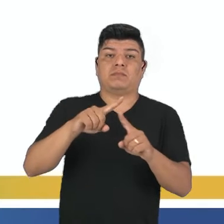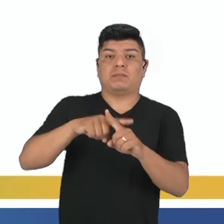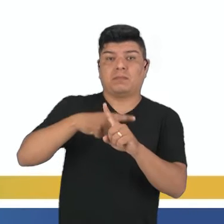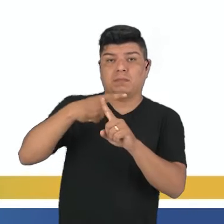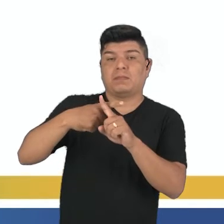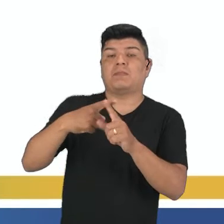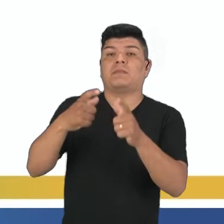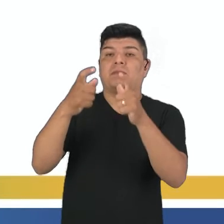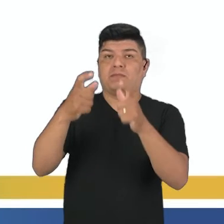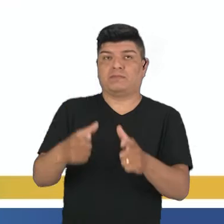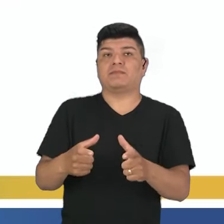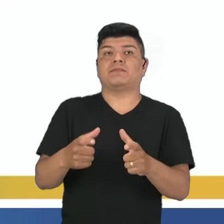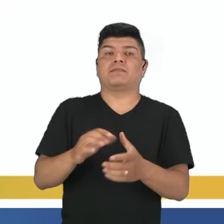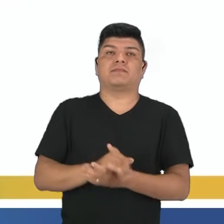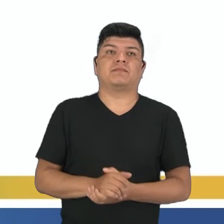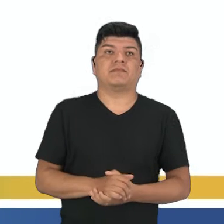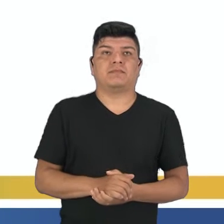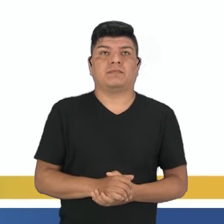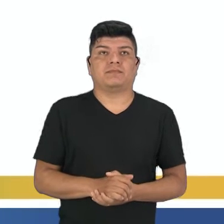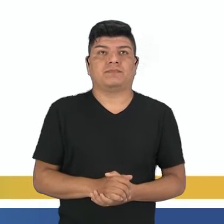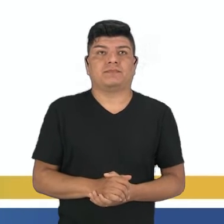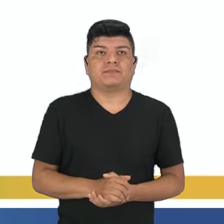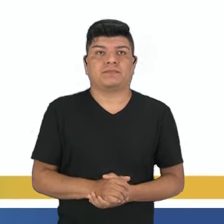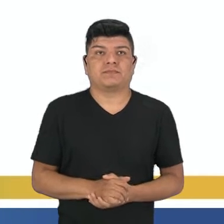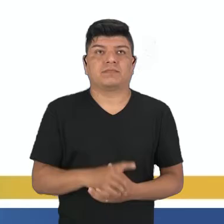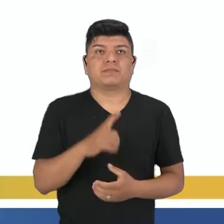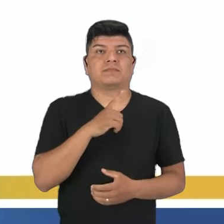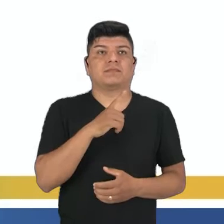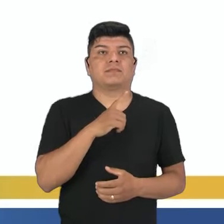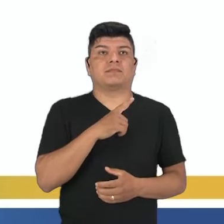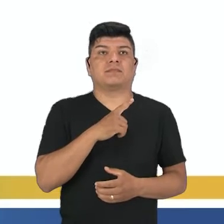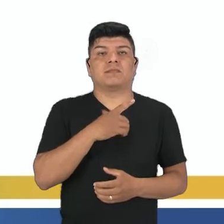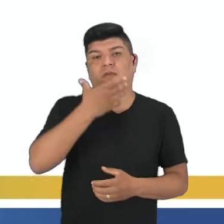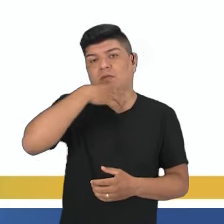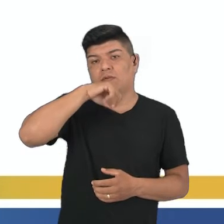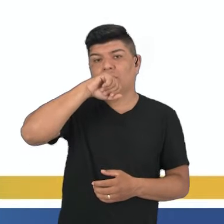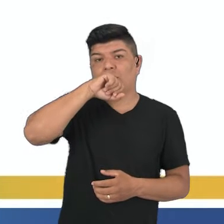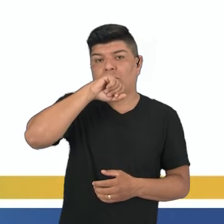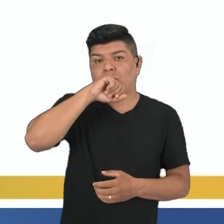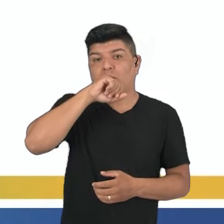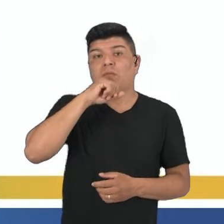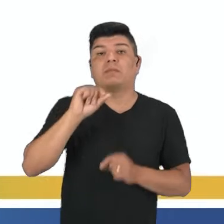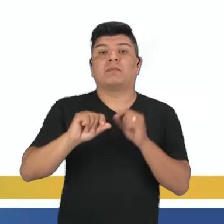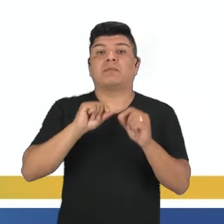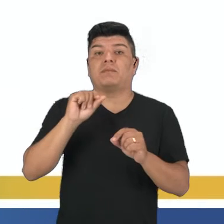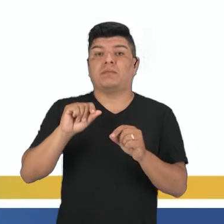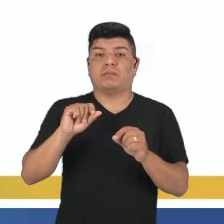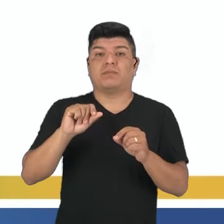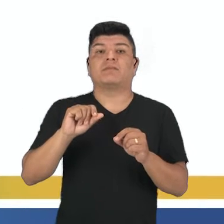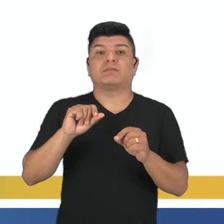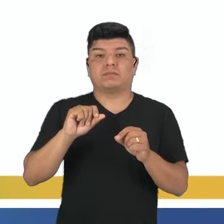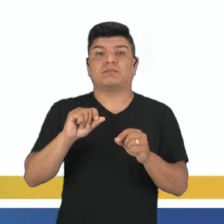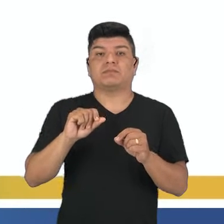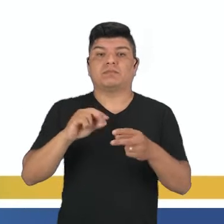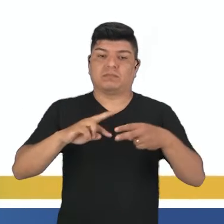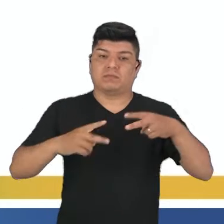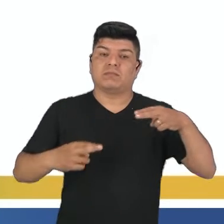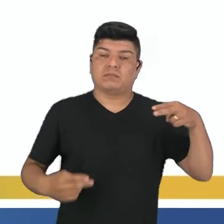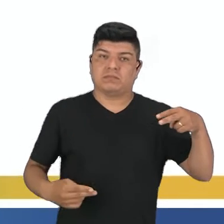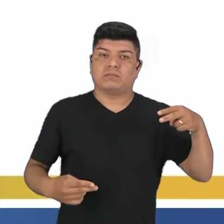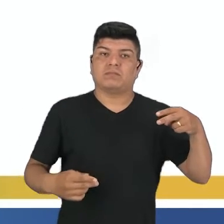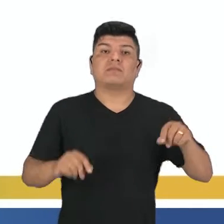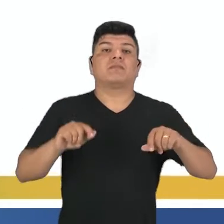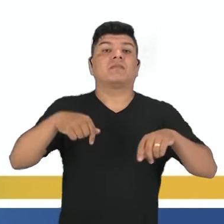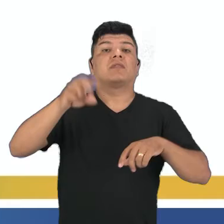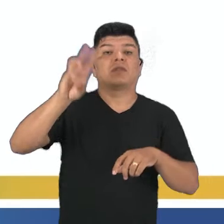E assim se forma o fenótipo. E nós temos o pai da genética, que é o Mendel, né? Como a gente vai falar sobre a segunda